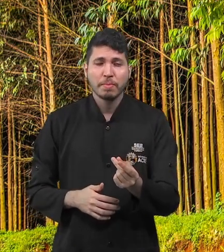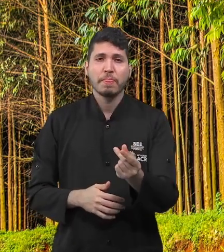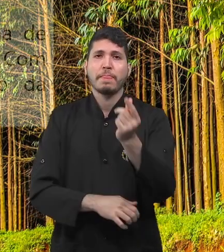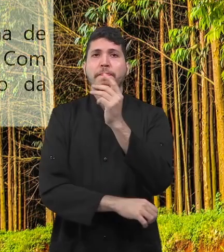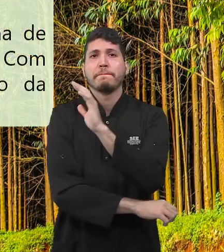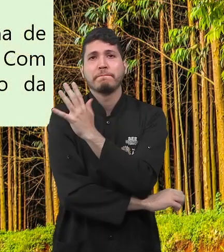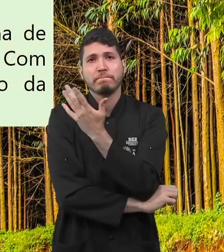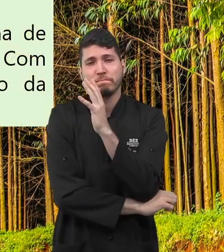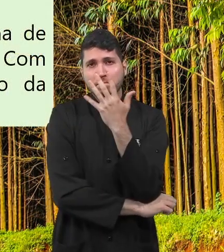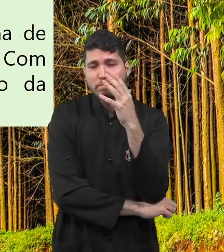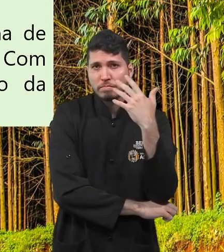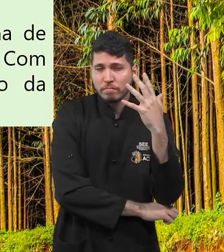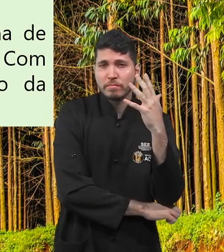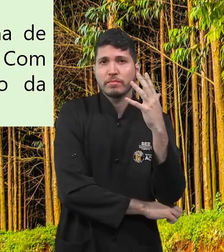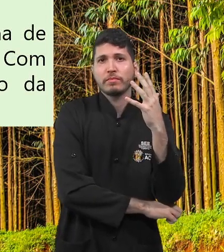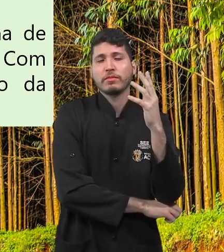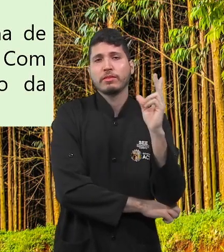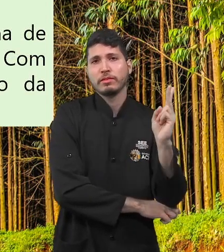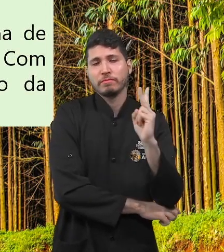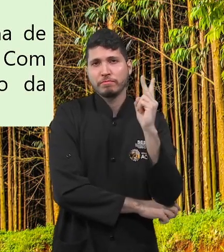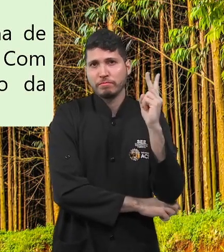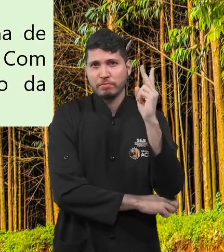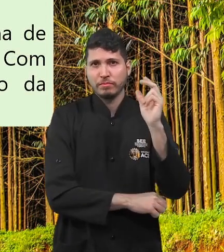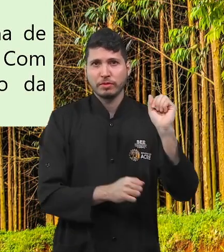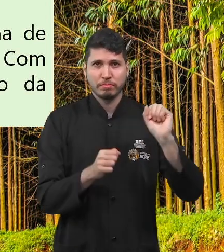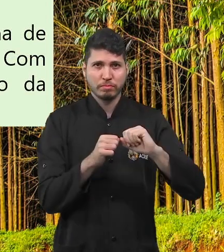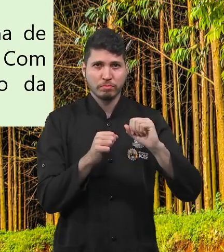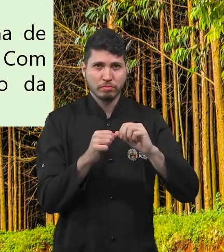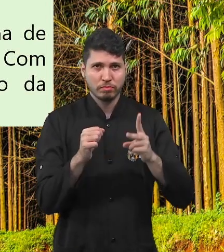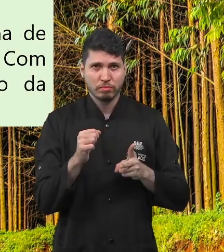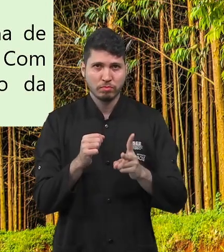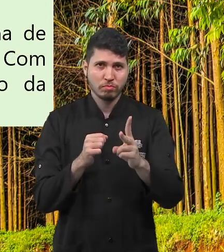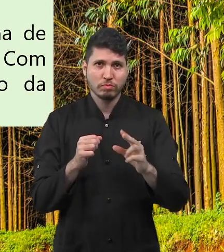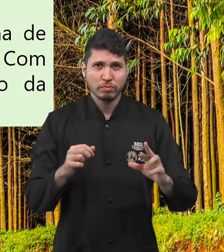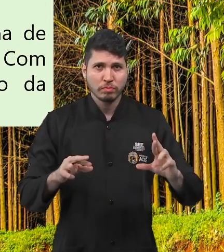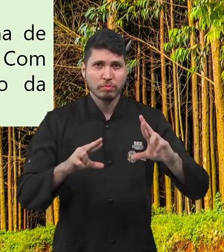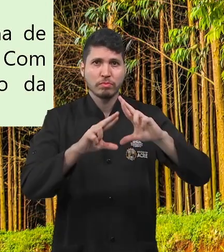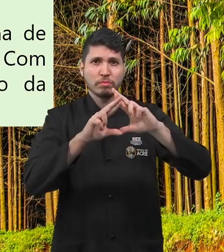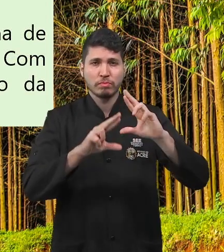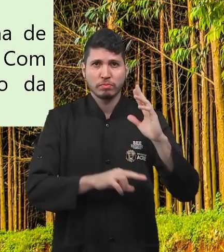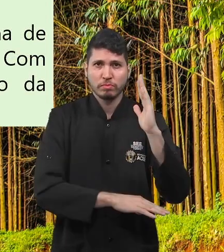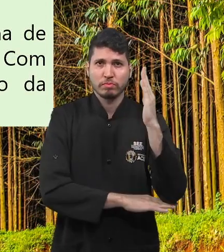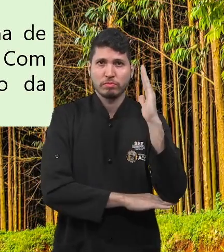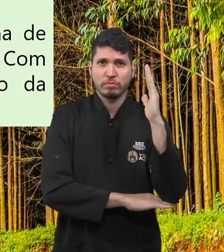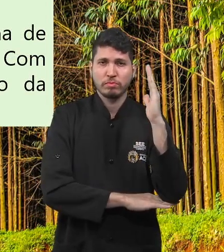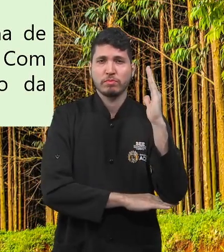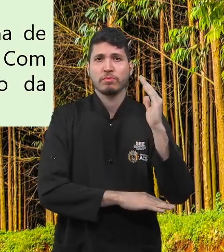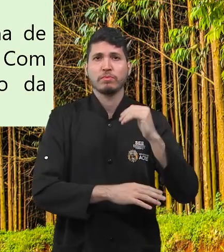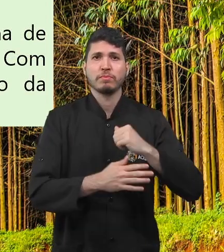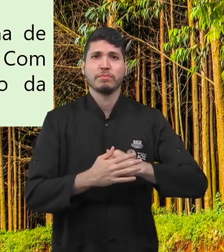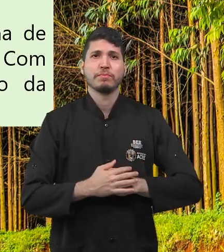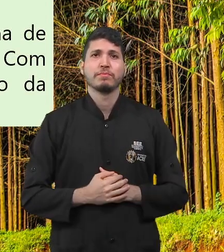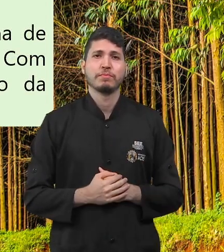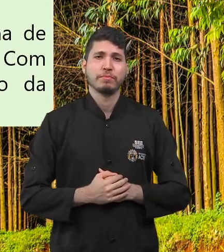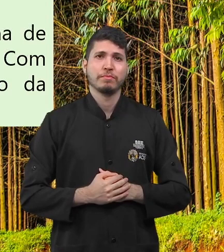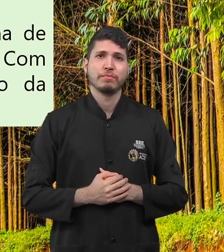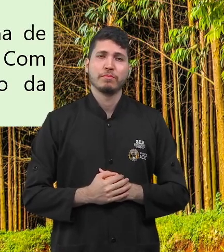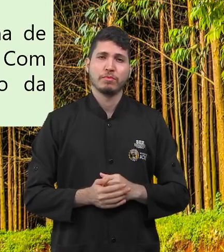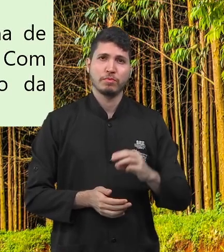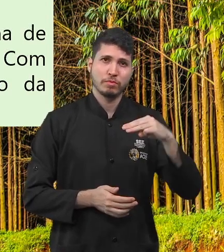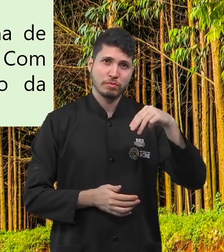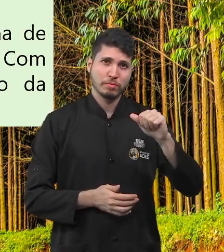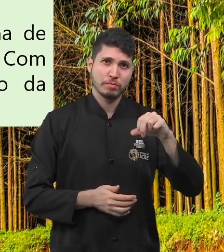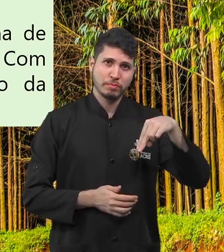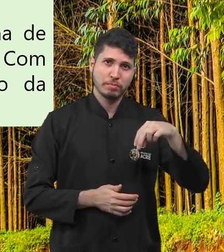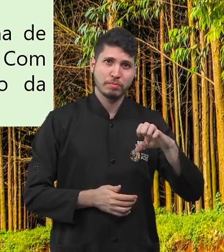sua conservação. E produção contínua e sustentável de madeira. Um dos pressupostos do manejo florestal é a